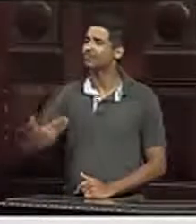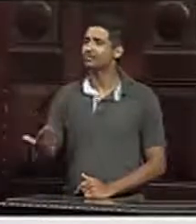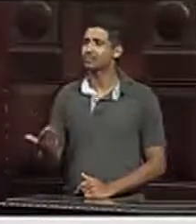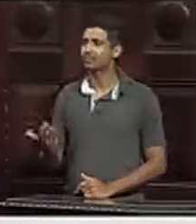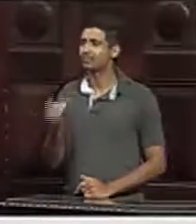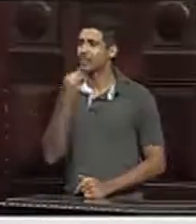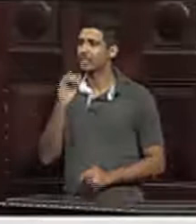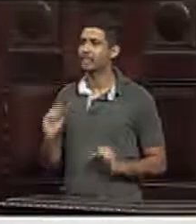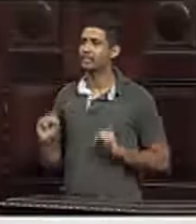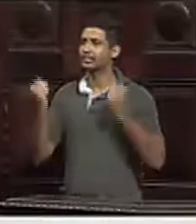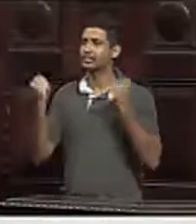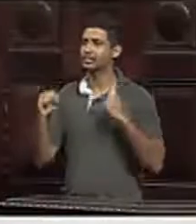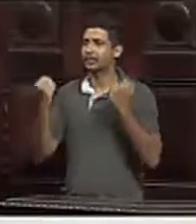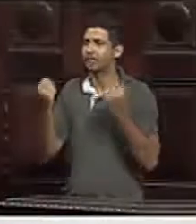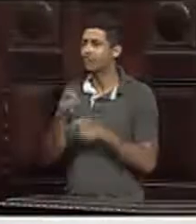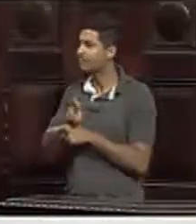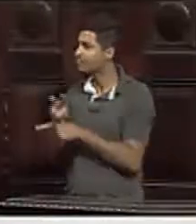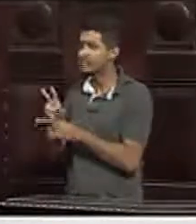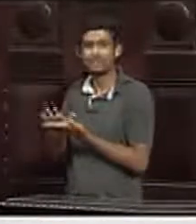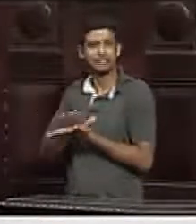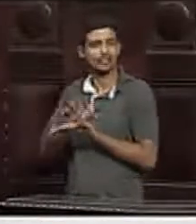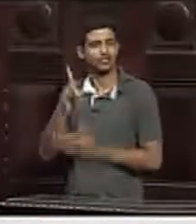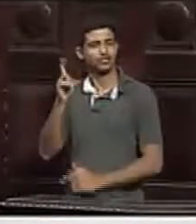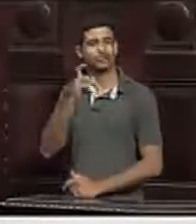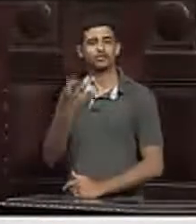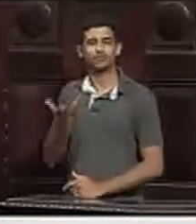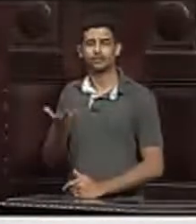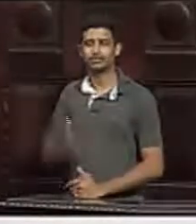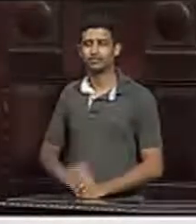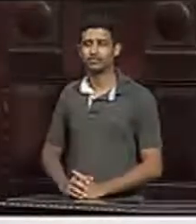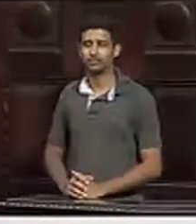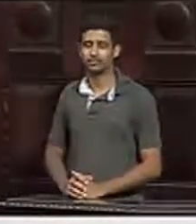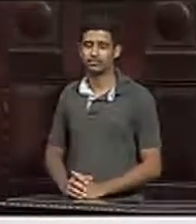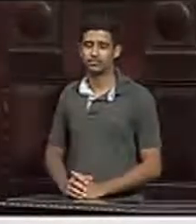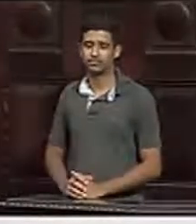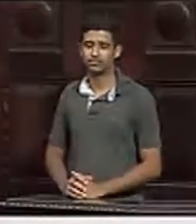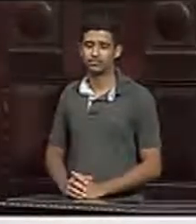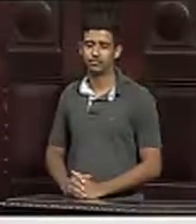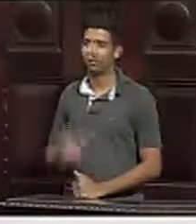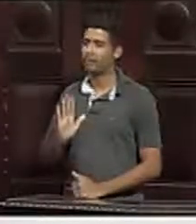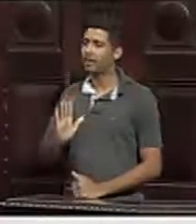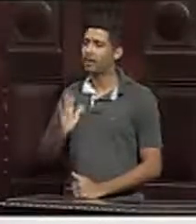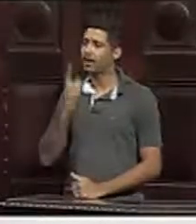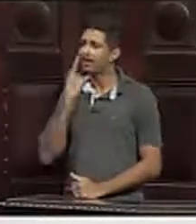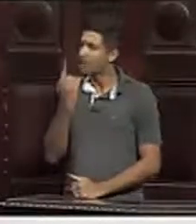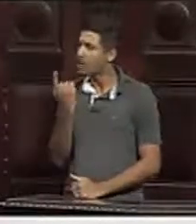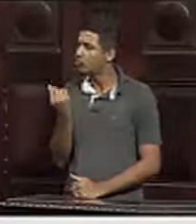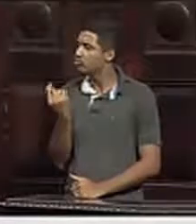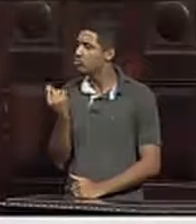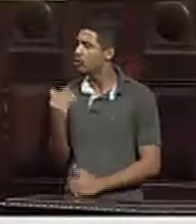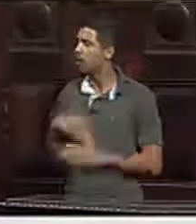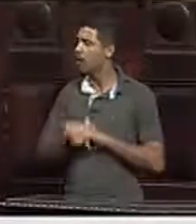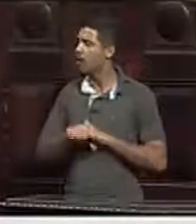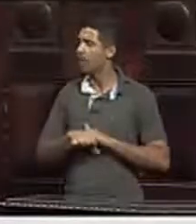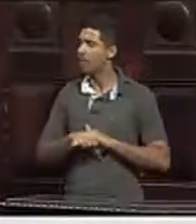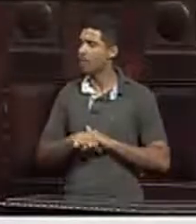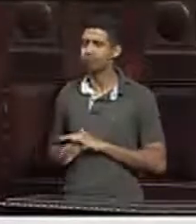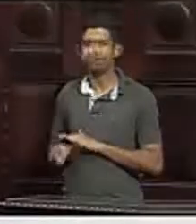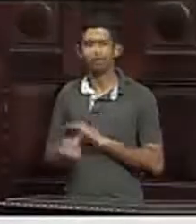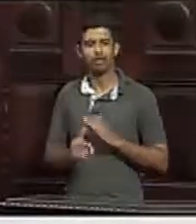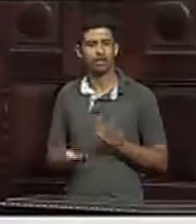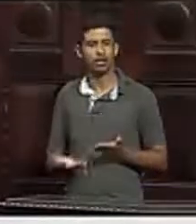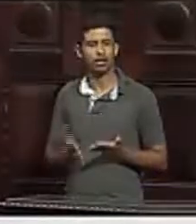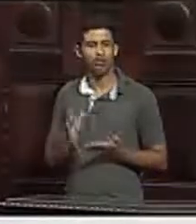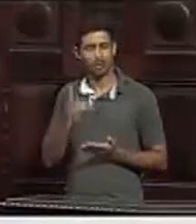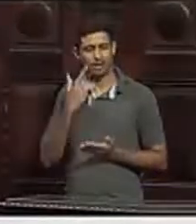de difícil fiscalização que lavam o dinheiro. Mas o grosso